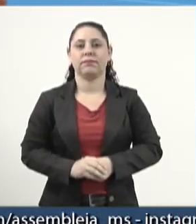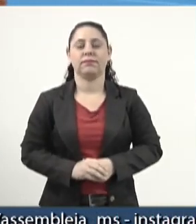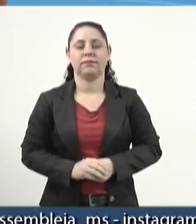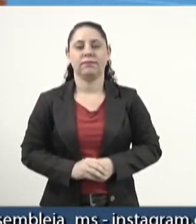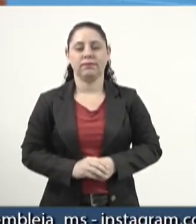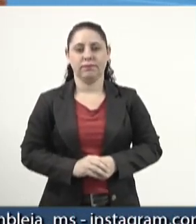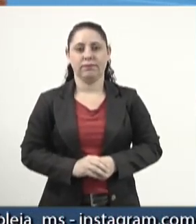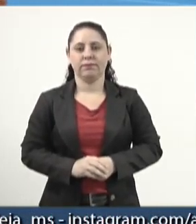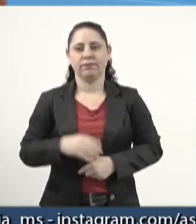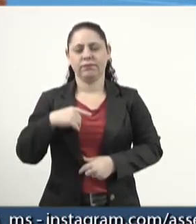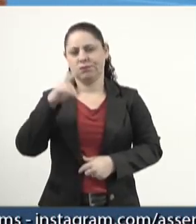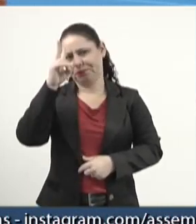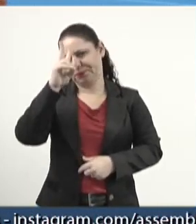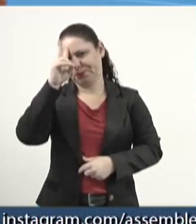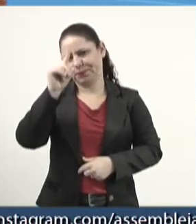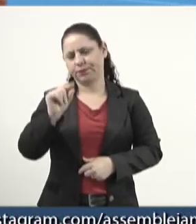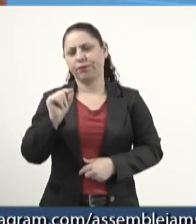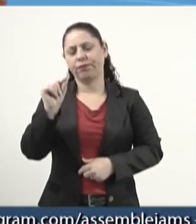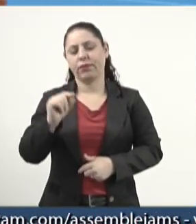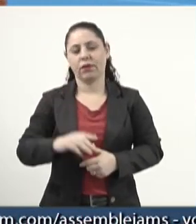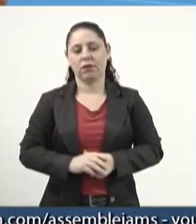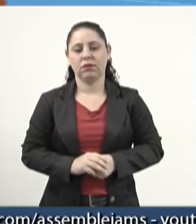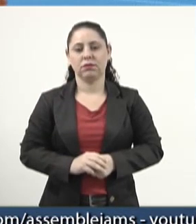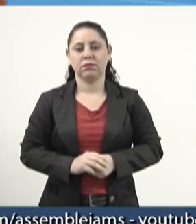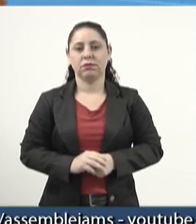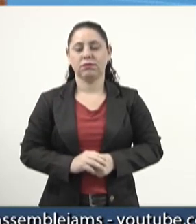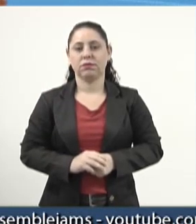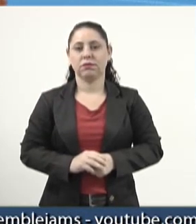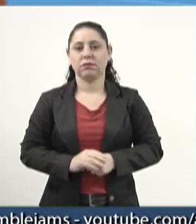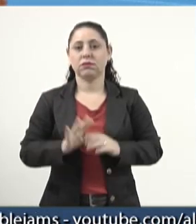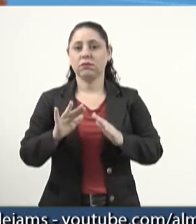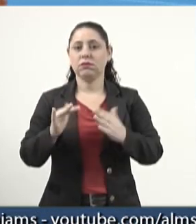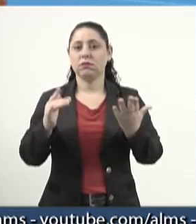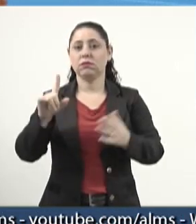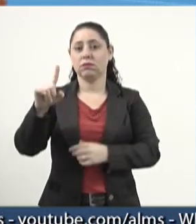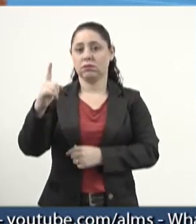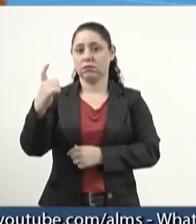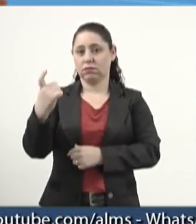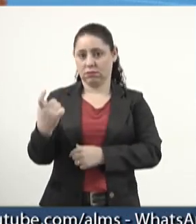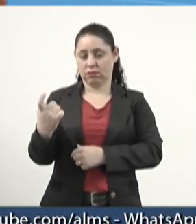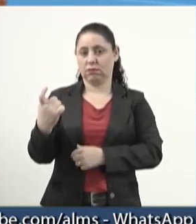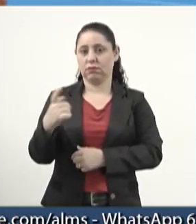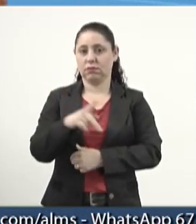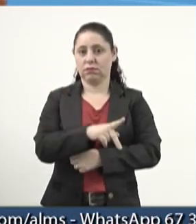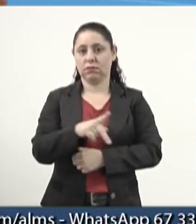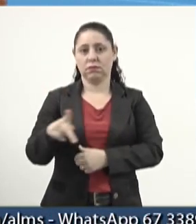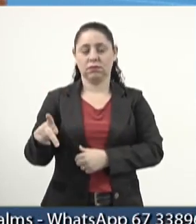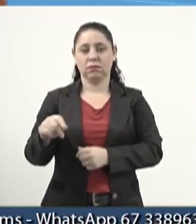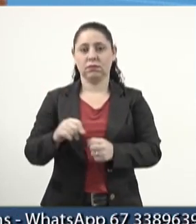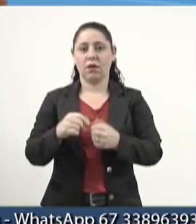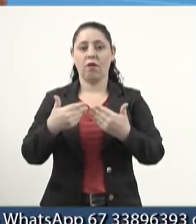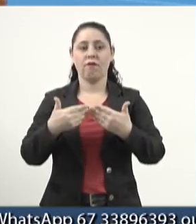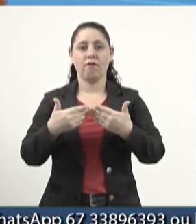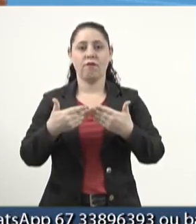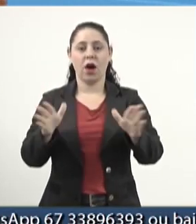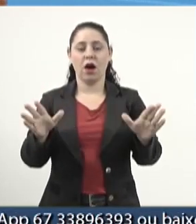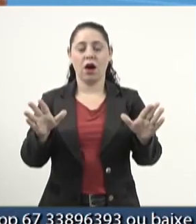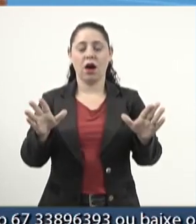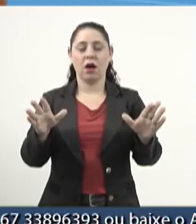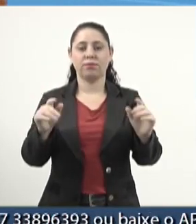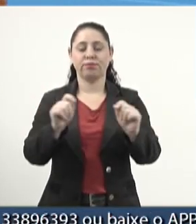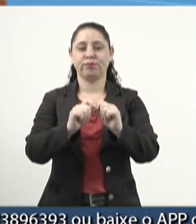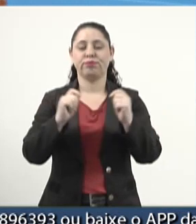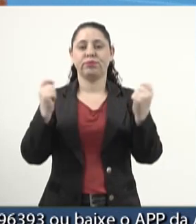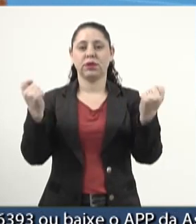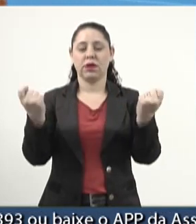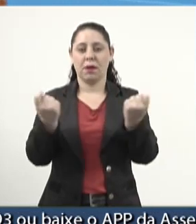Eu me lembro que quando o ex-presidente fez a abertura da Assembleia da